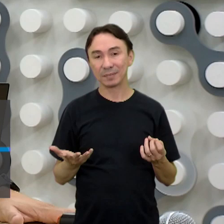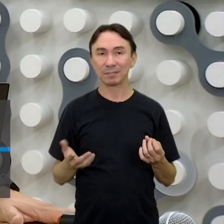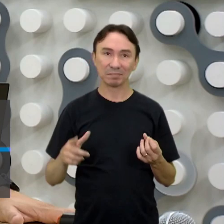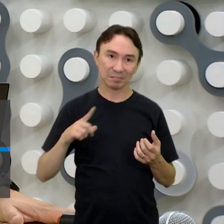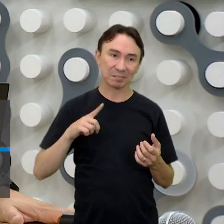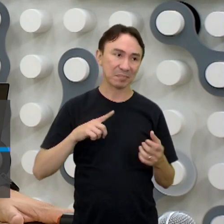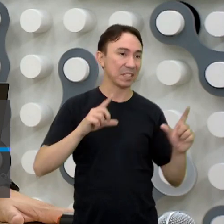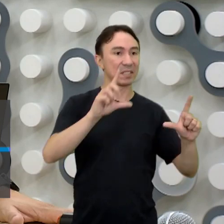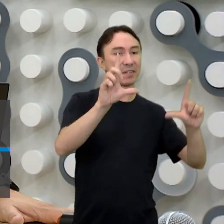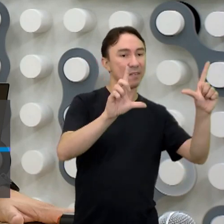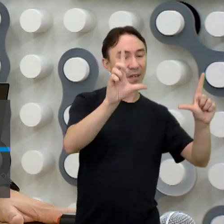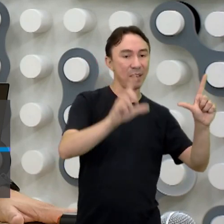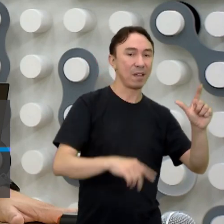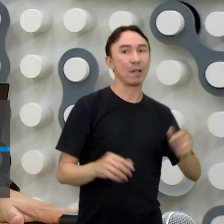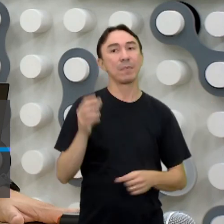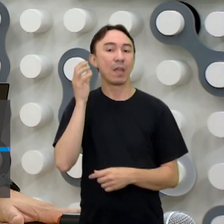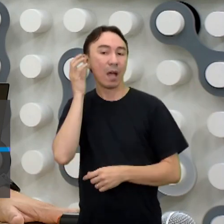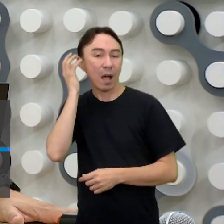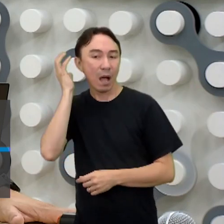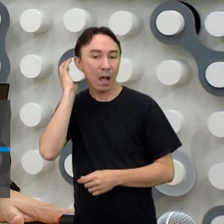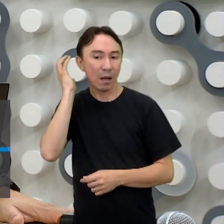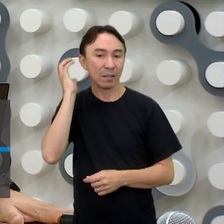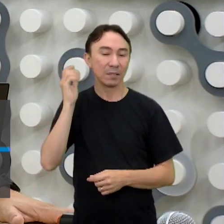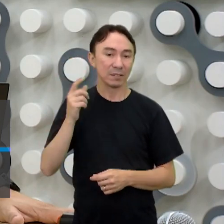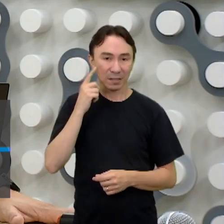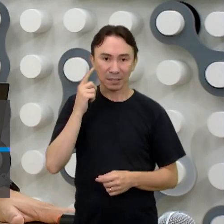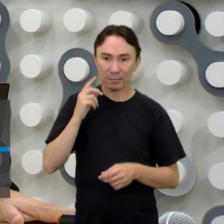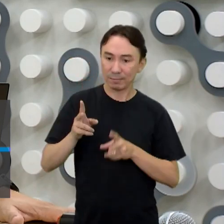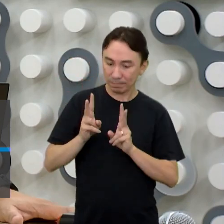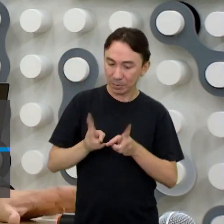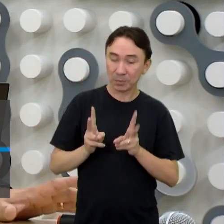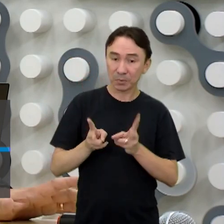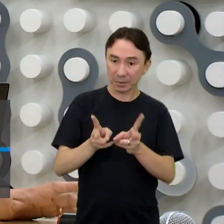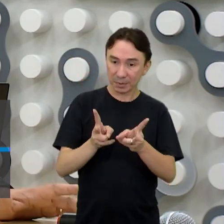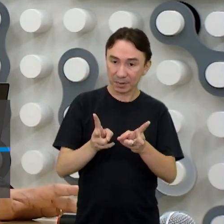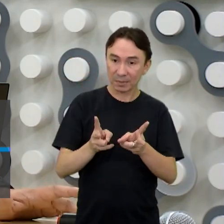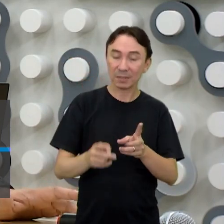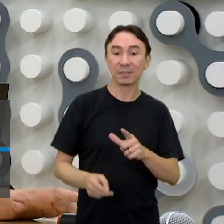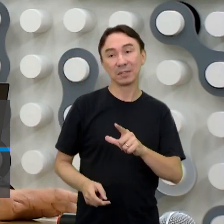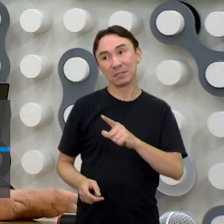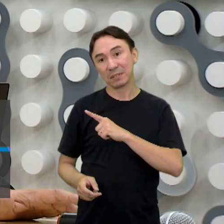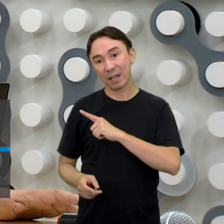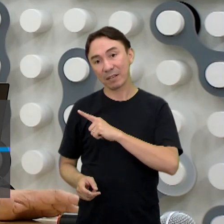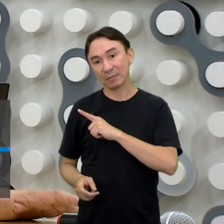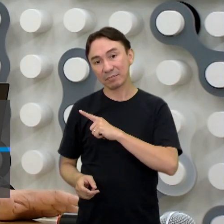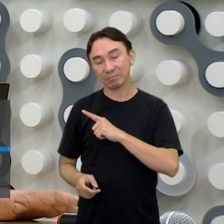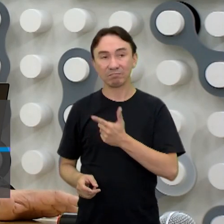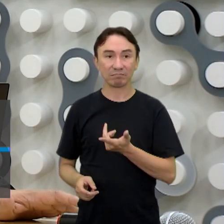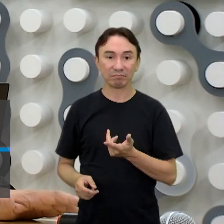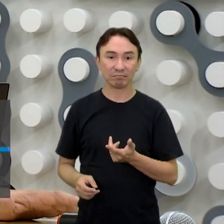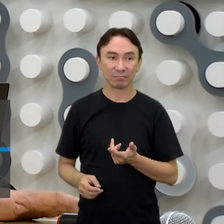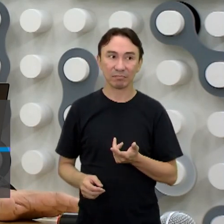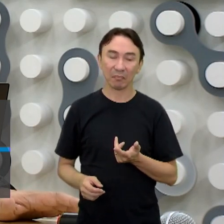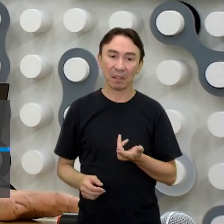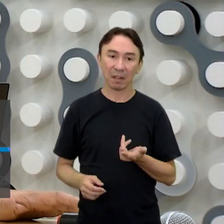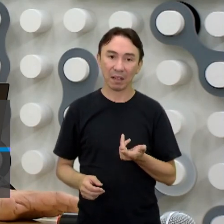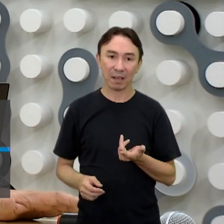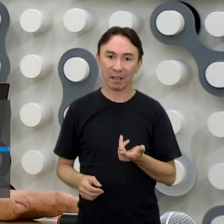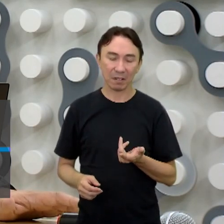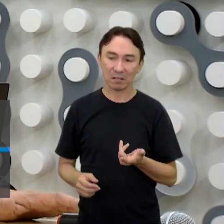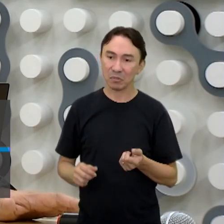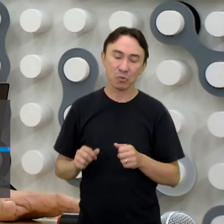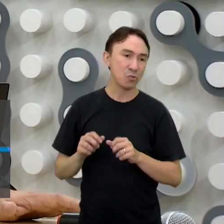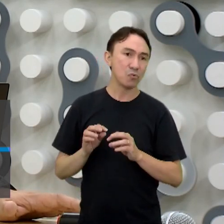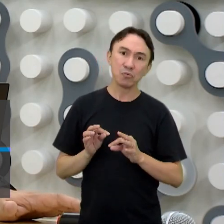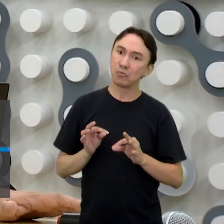TV, os rádios, né, para poder se manter vivos, eles se tornam especialistas em, vou dizer, em tudo. Eles falam de